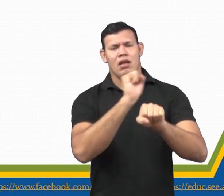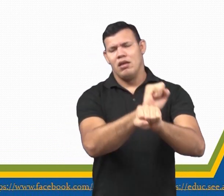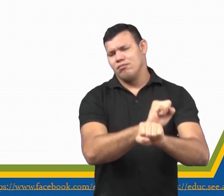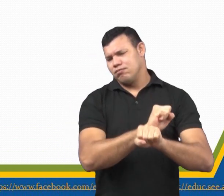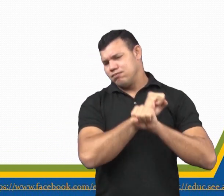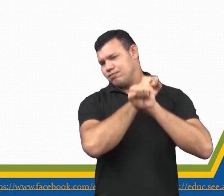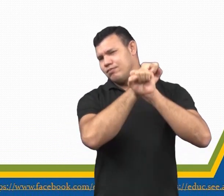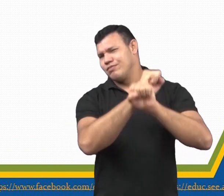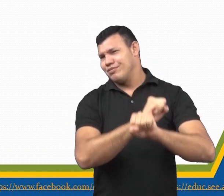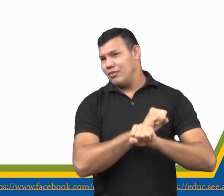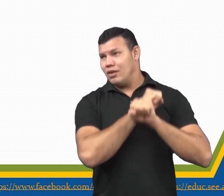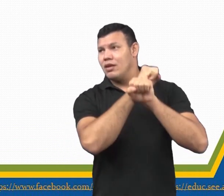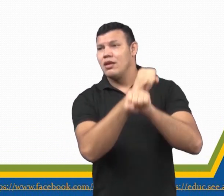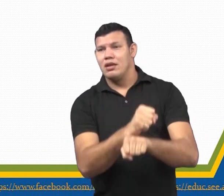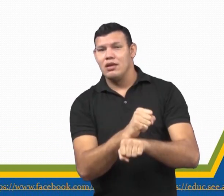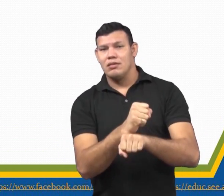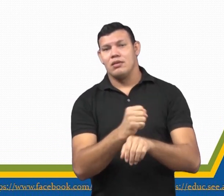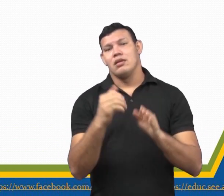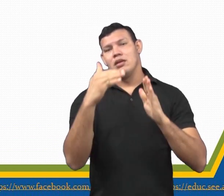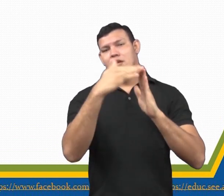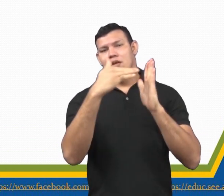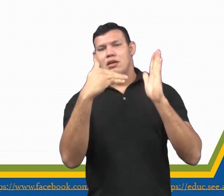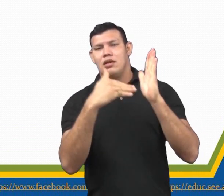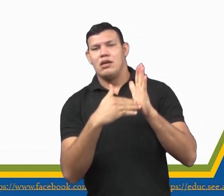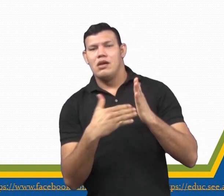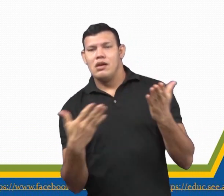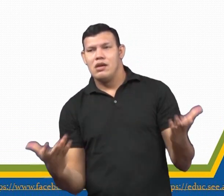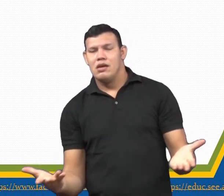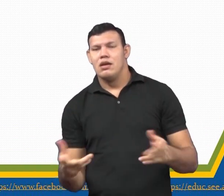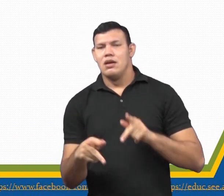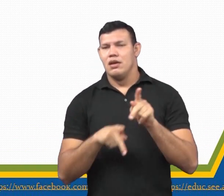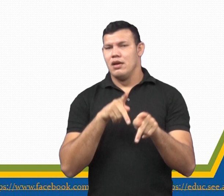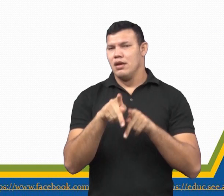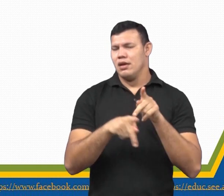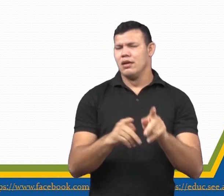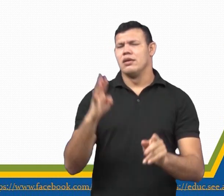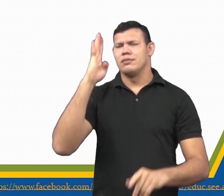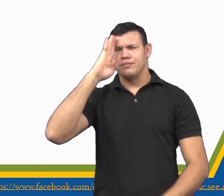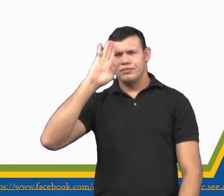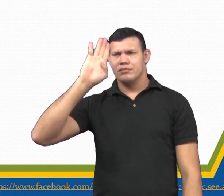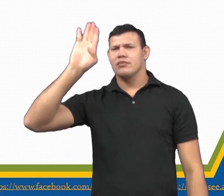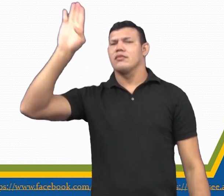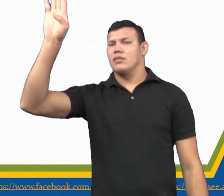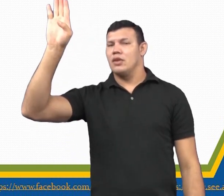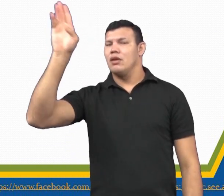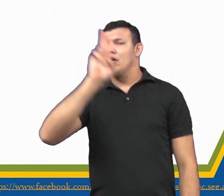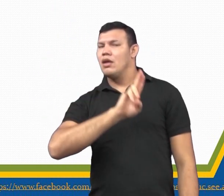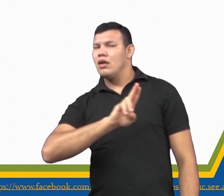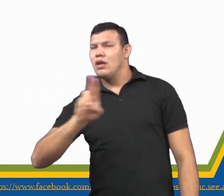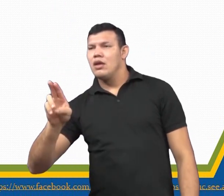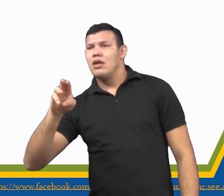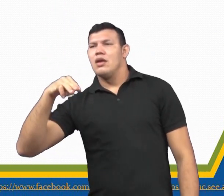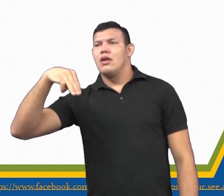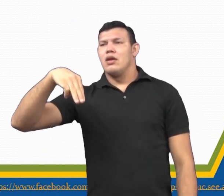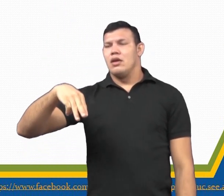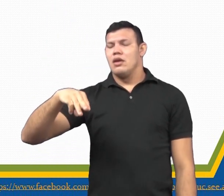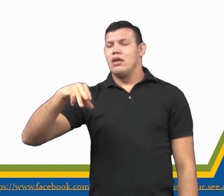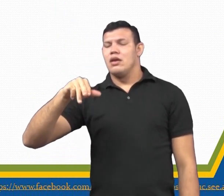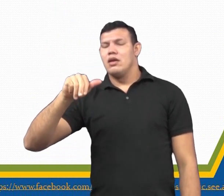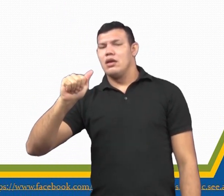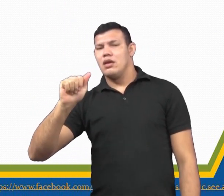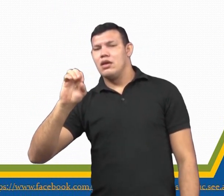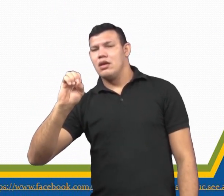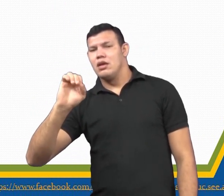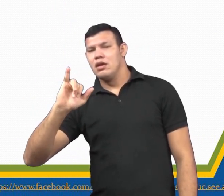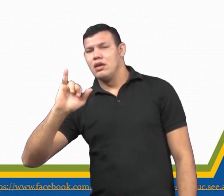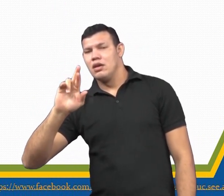segregados. E na Nova Zelândia, o principal povo chama-se Maoris. Os Maoris tiveram forte